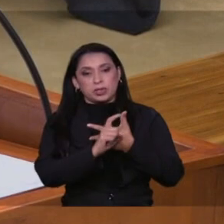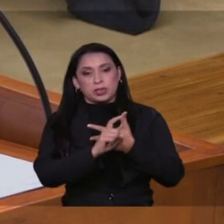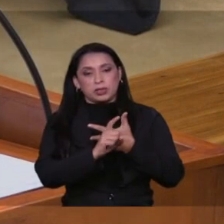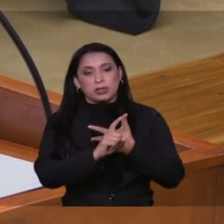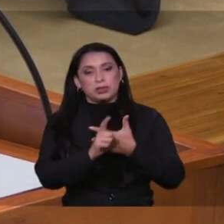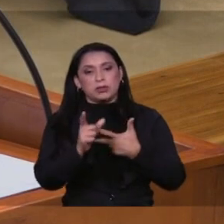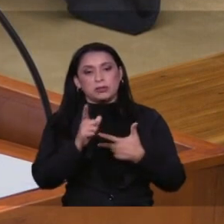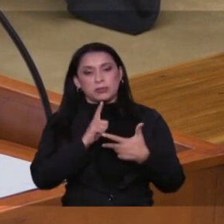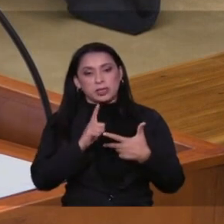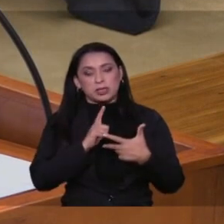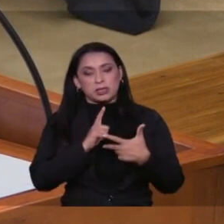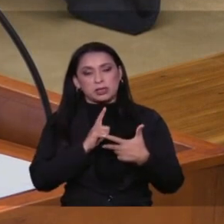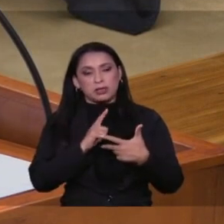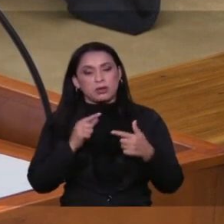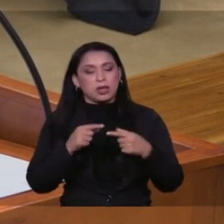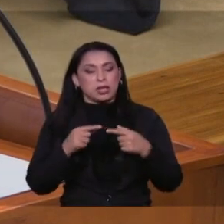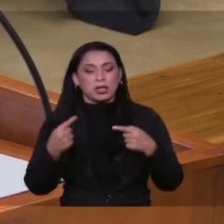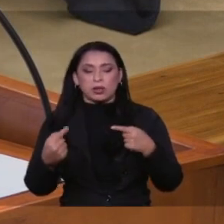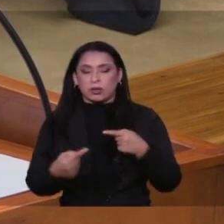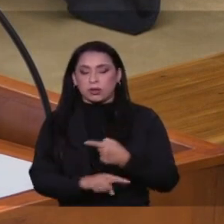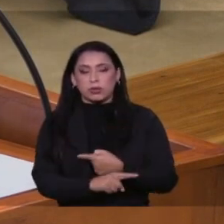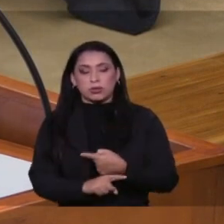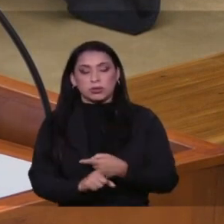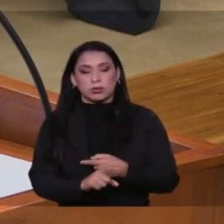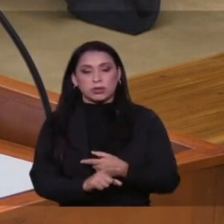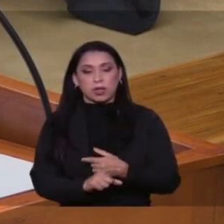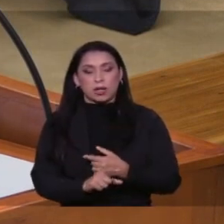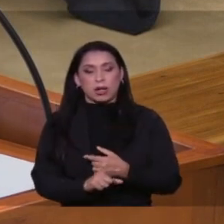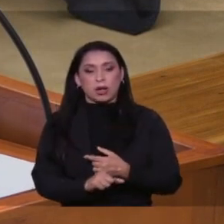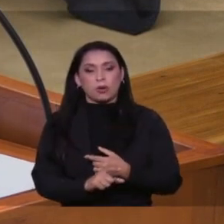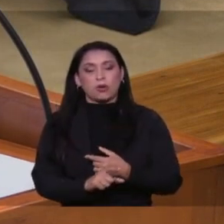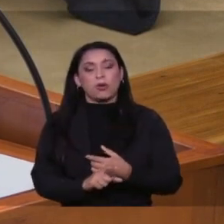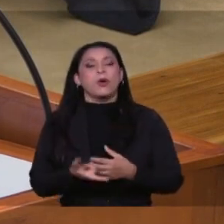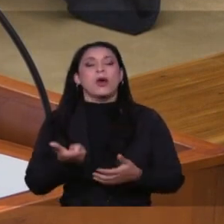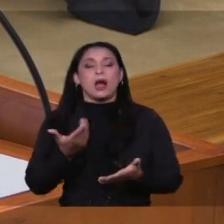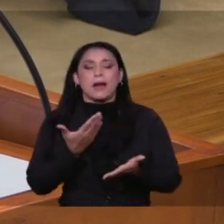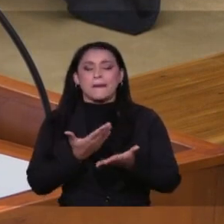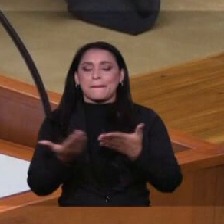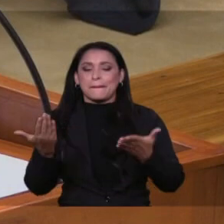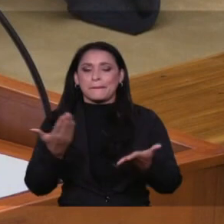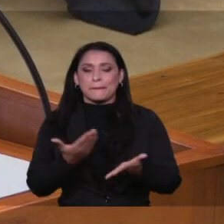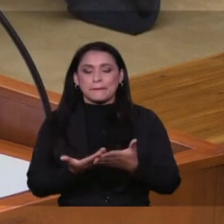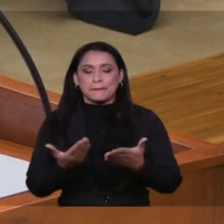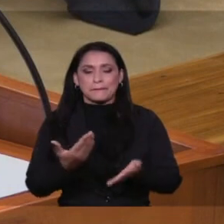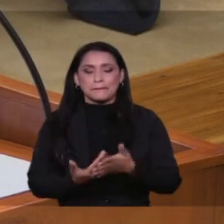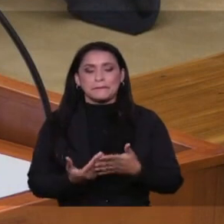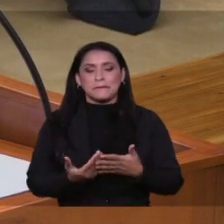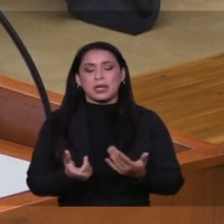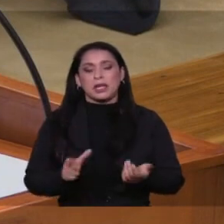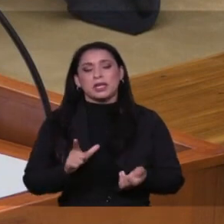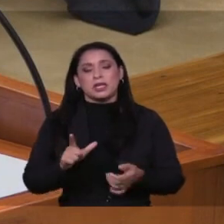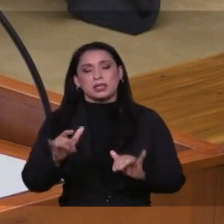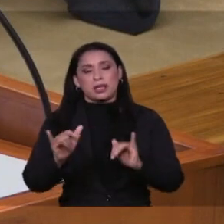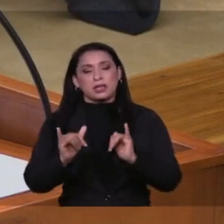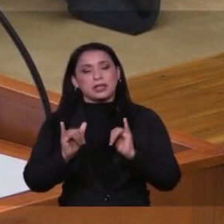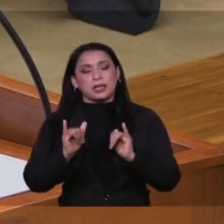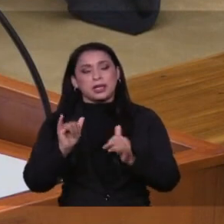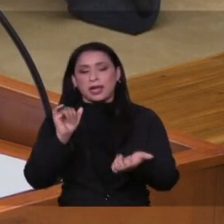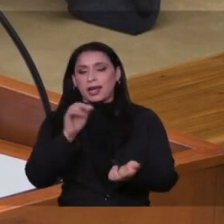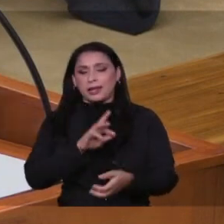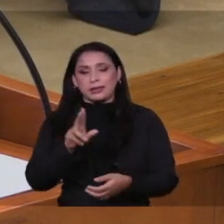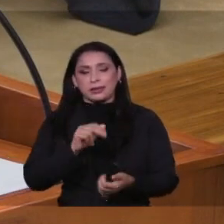sendo absolutamente inconstitucional a omissão, o retrocesso ou a manifesta deficiência na